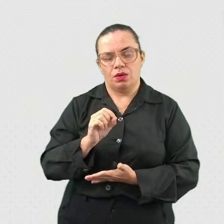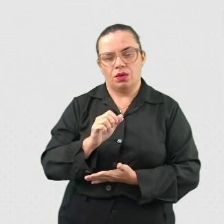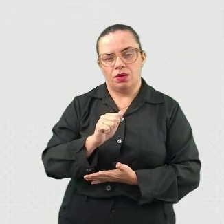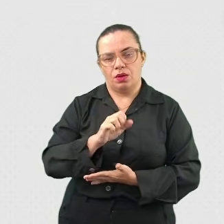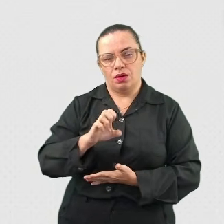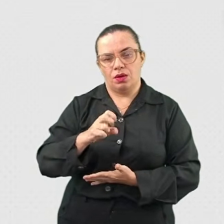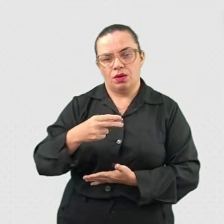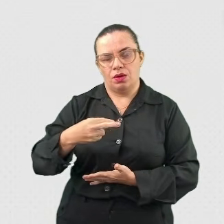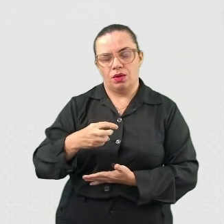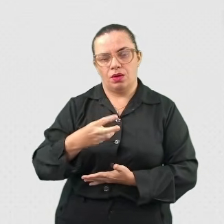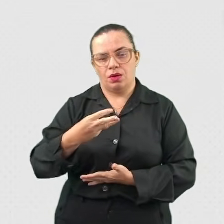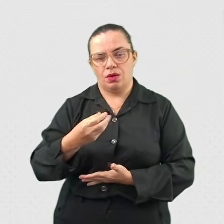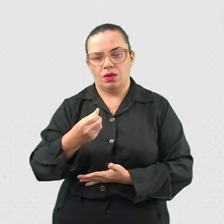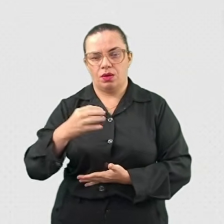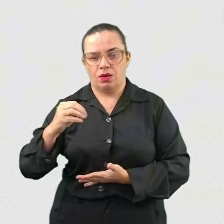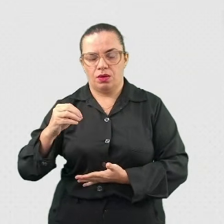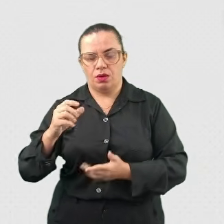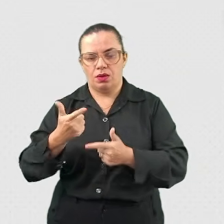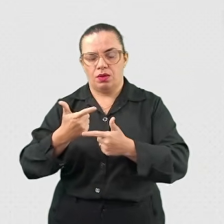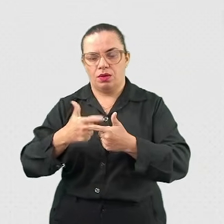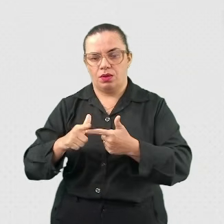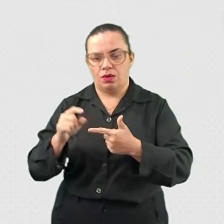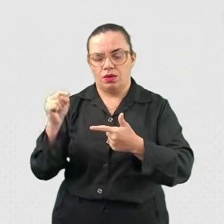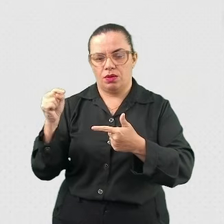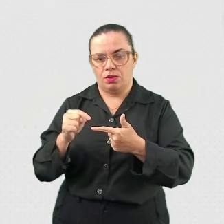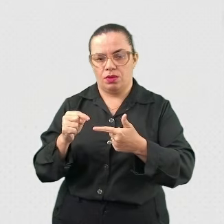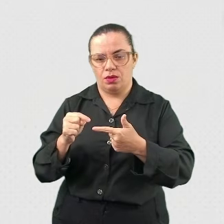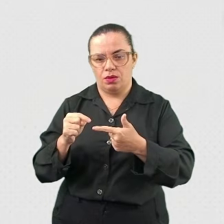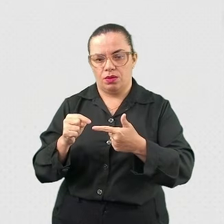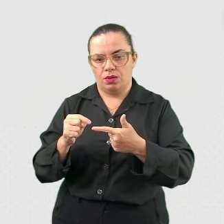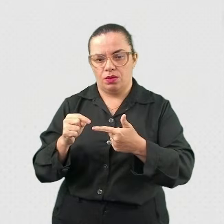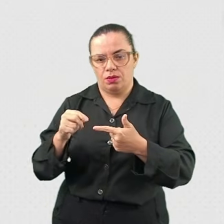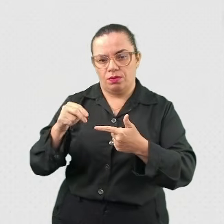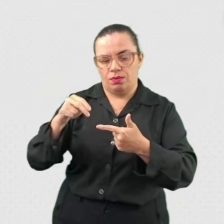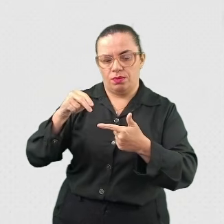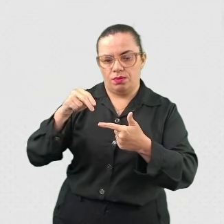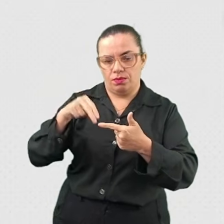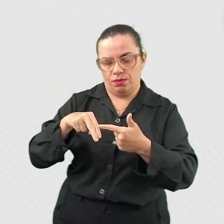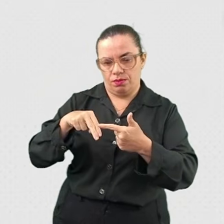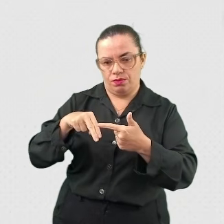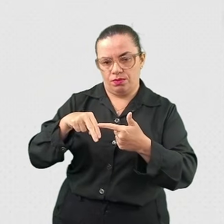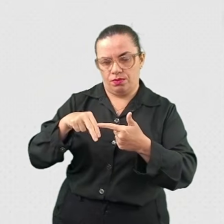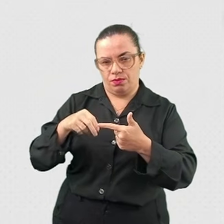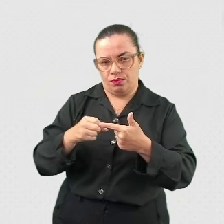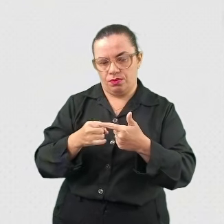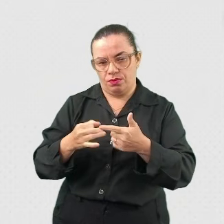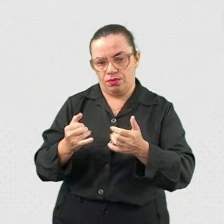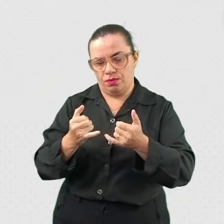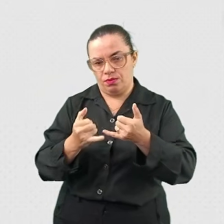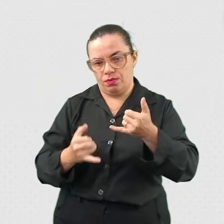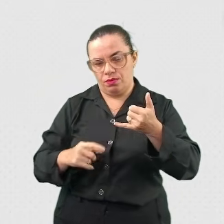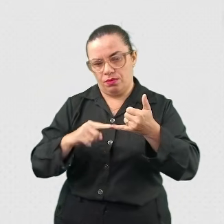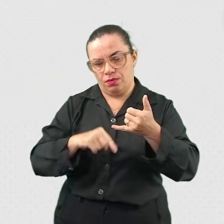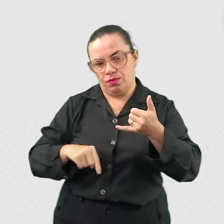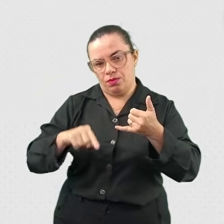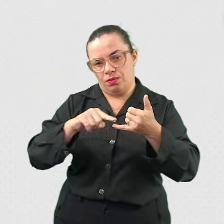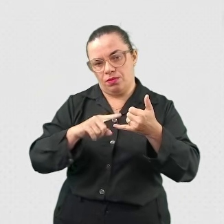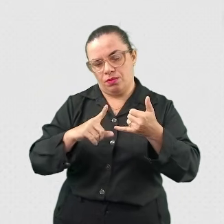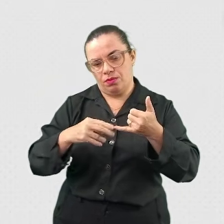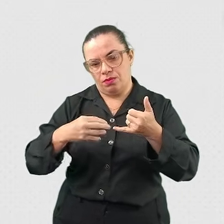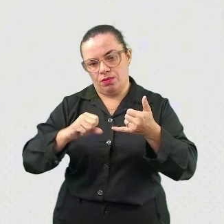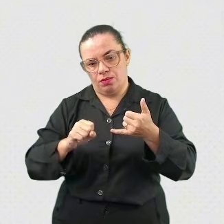graus, dividido por N, que é o número de lados, né? Então, você vai